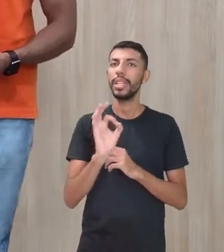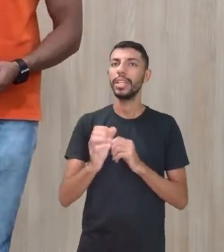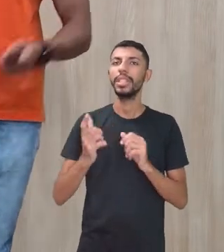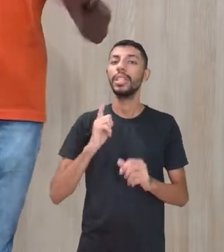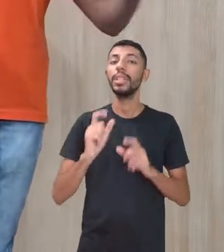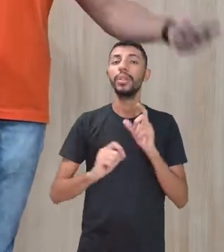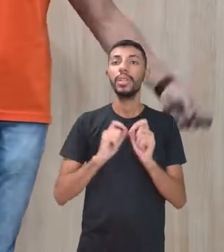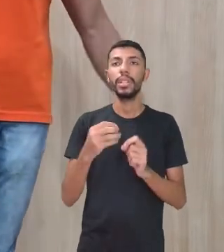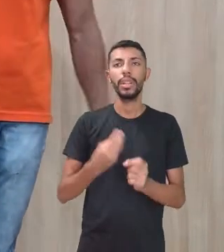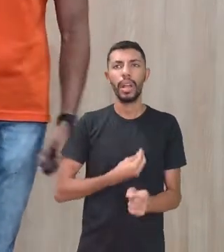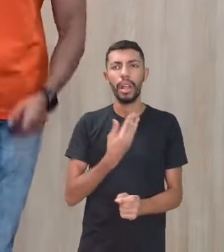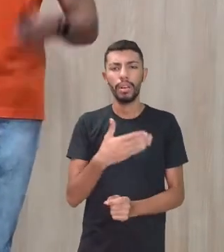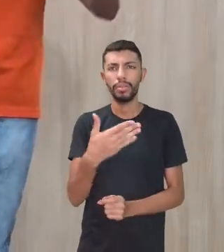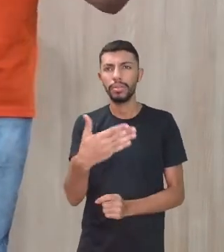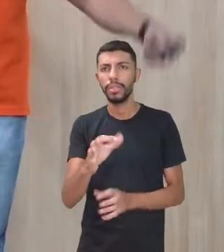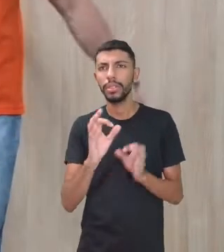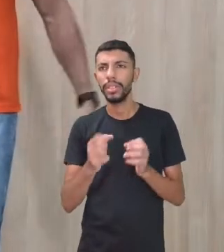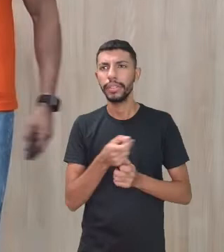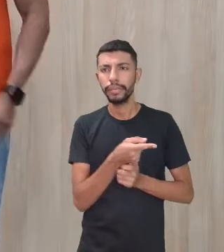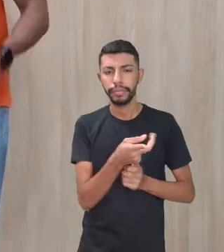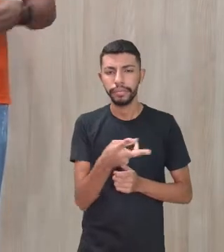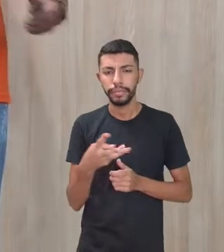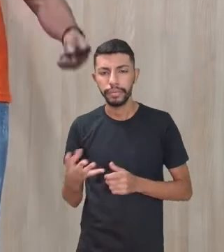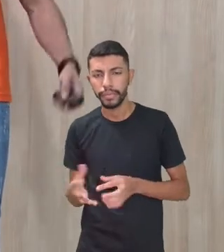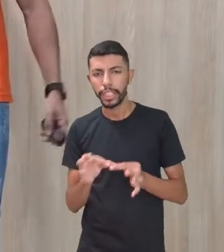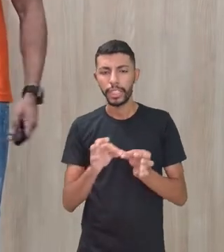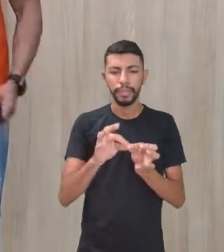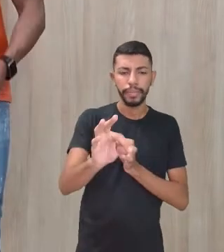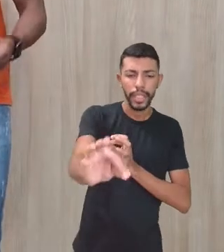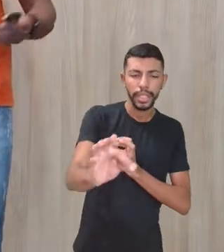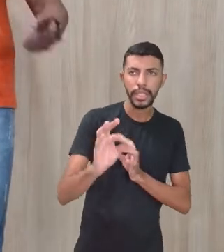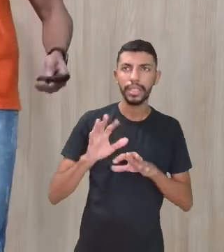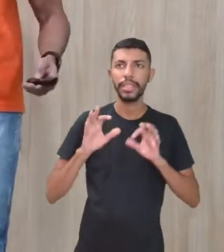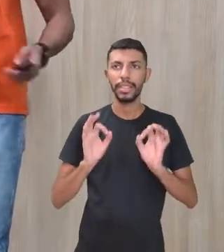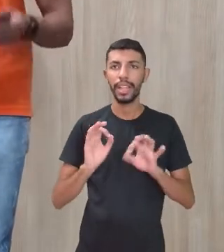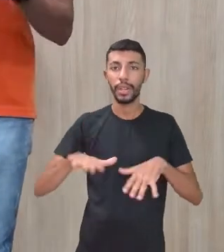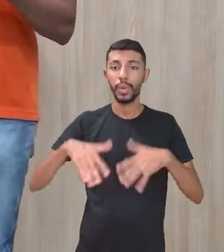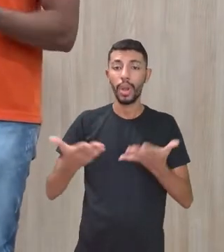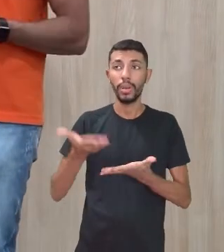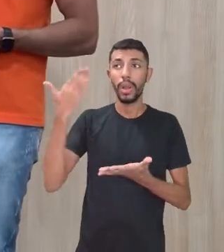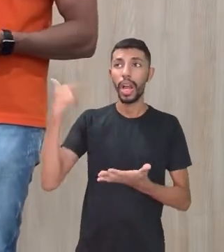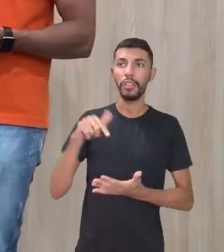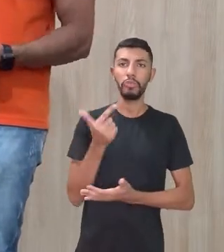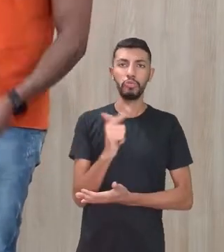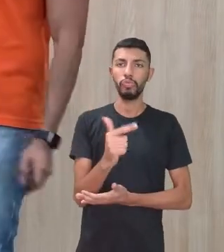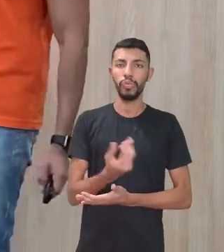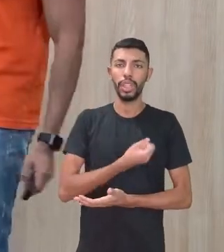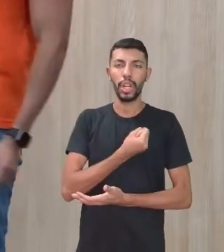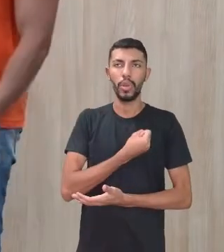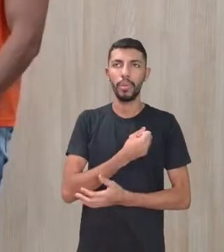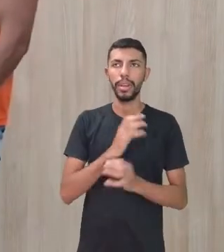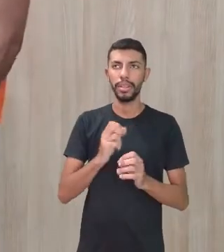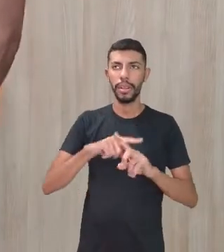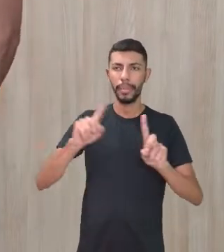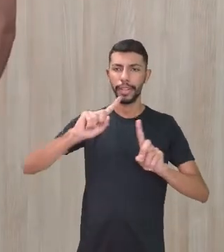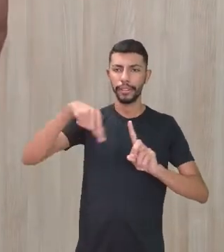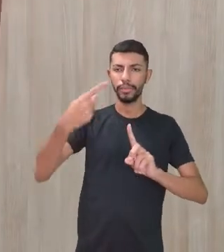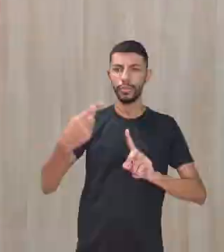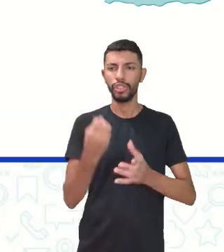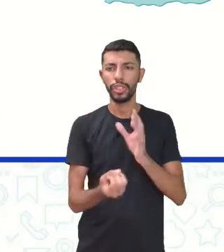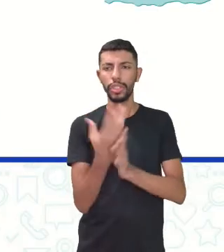de sobreviver, de contar, de medir, quando não existia aí os números, mas depois que criaram